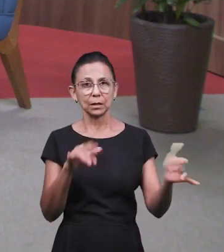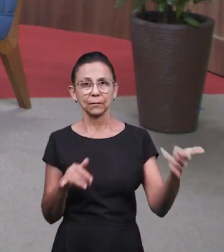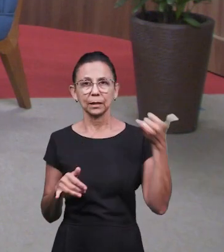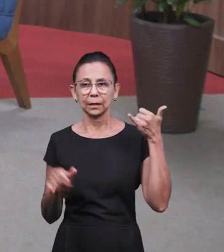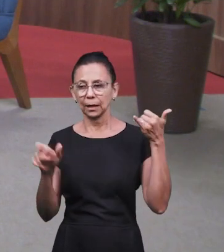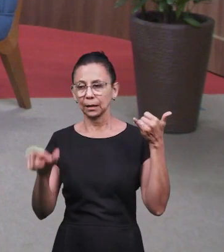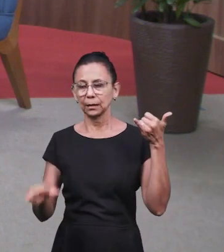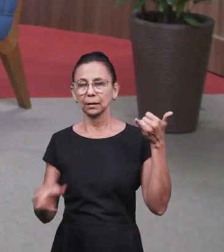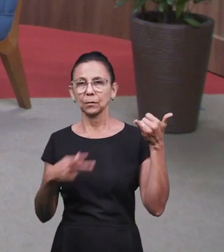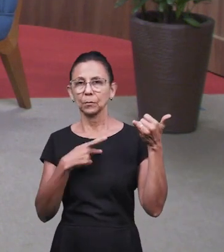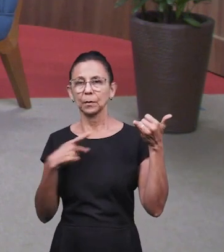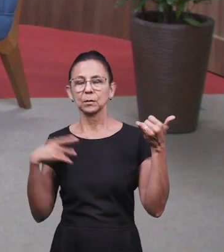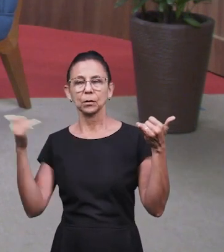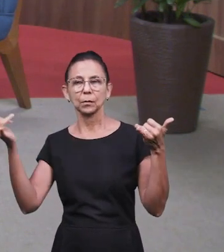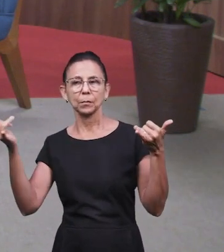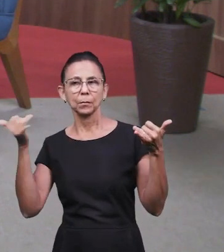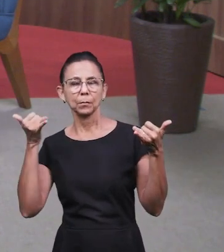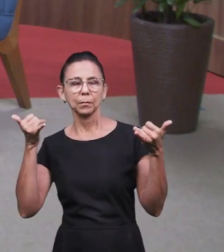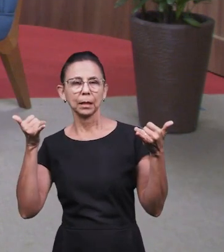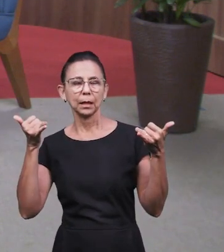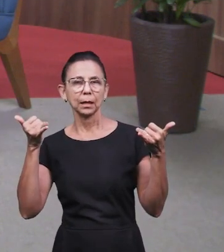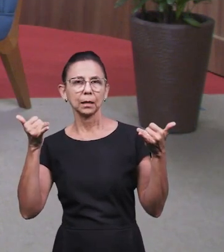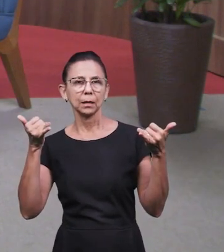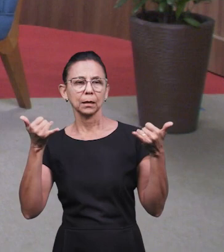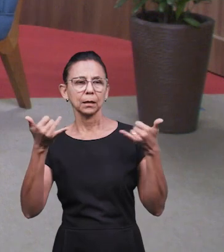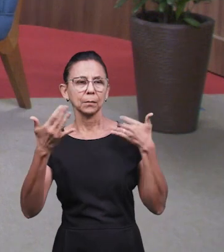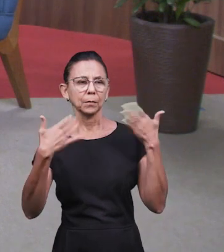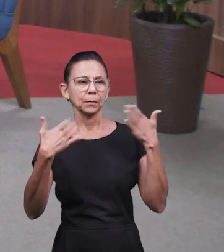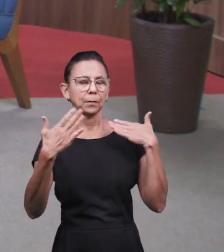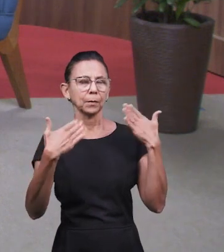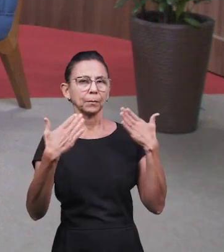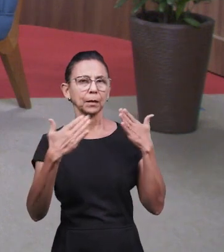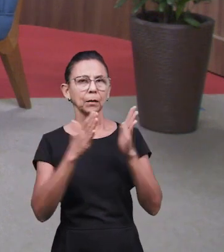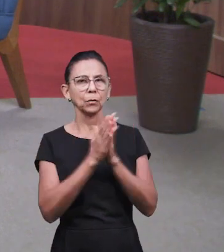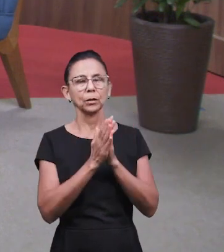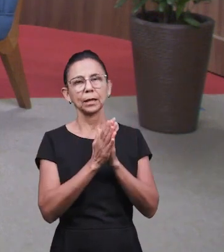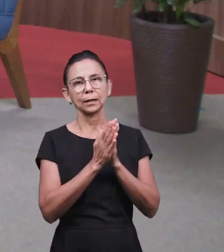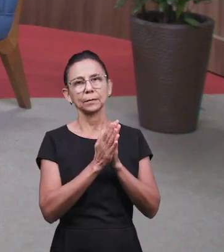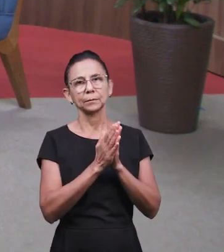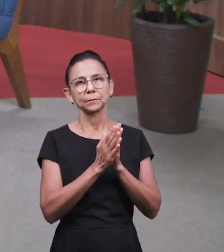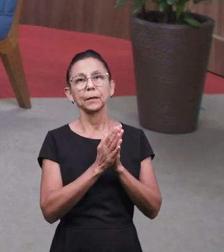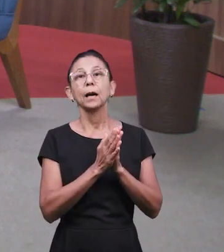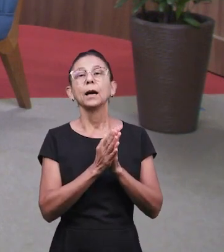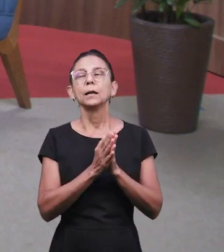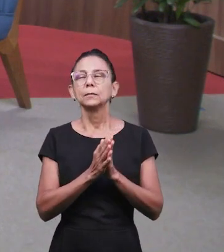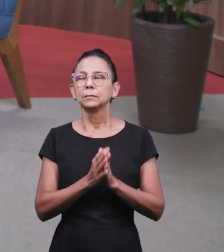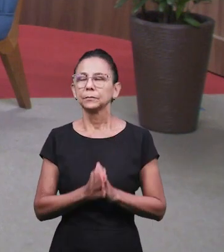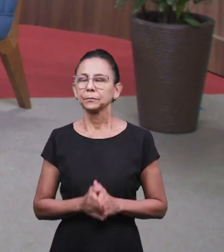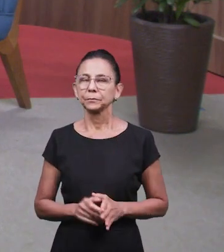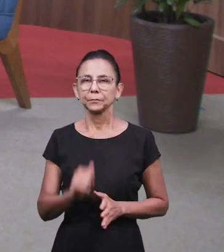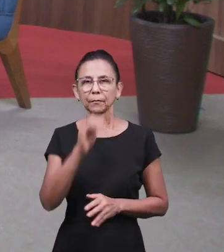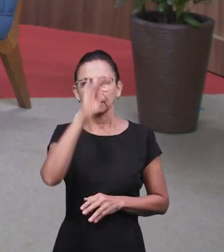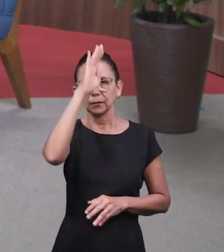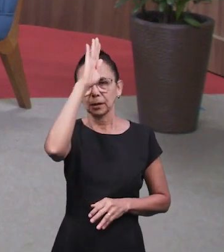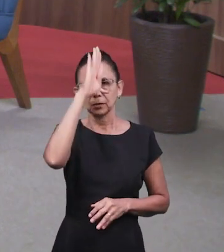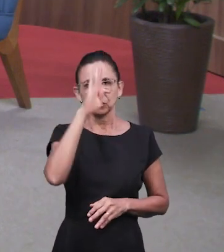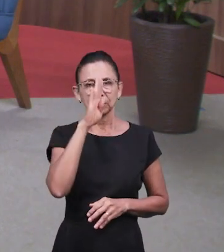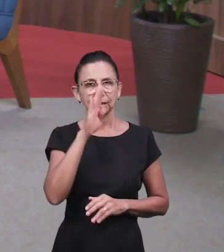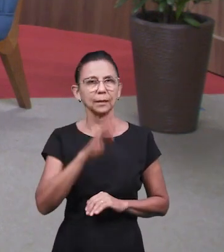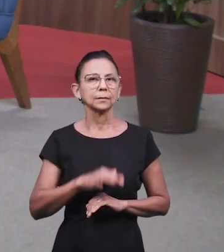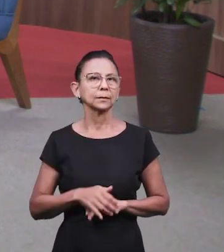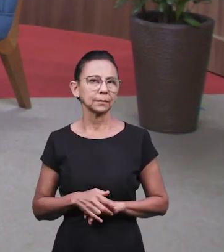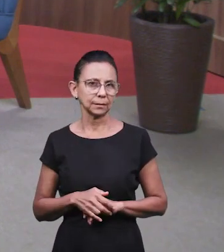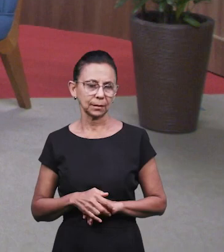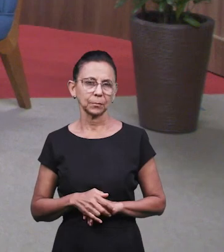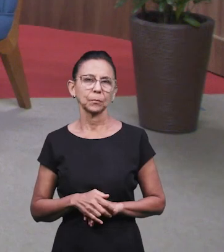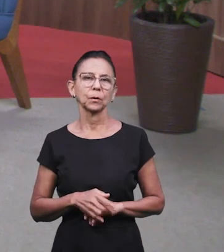um pastor, vai transmitir uma palavra da parte do Senhor para a sua vida e também vai orar por você. Detalhe, tudo isso é totalmente